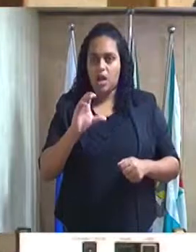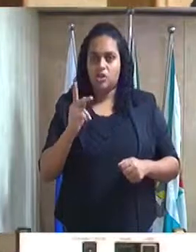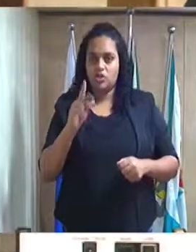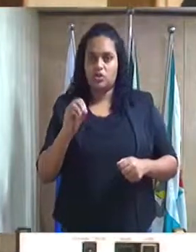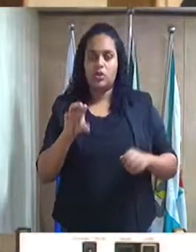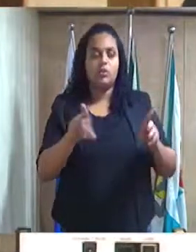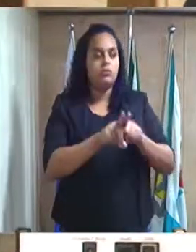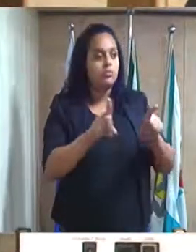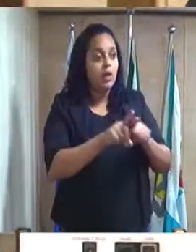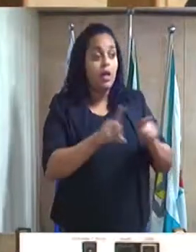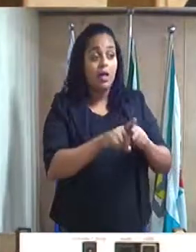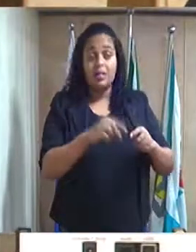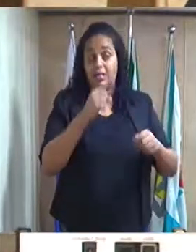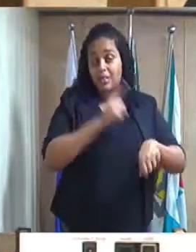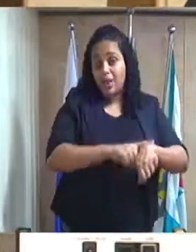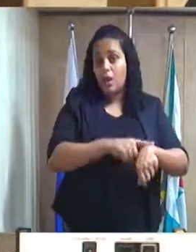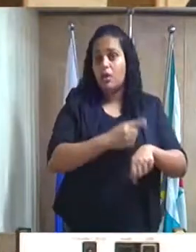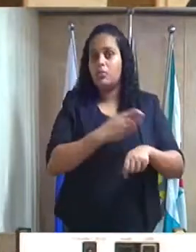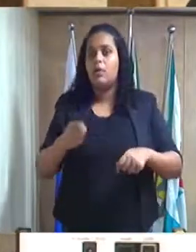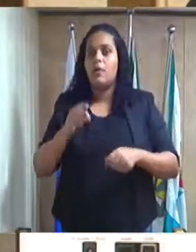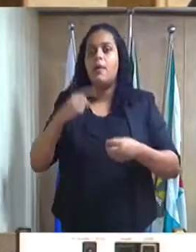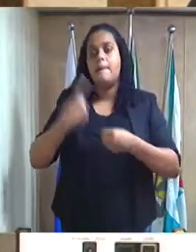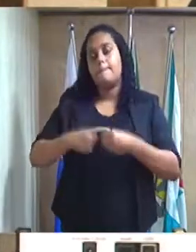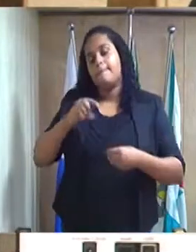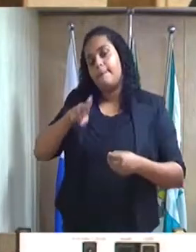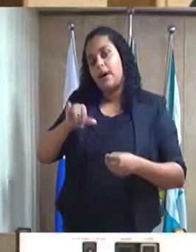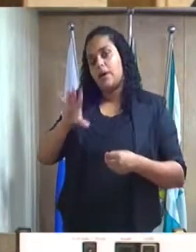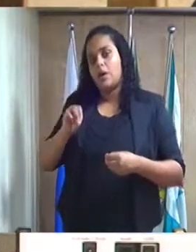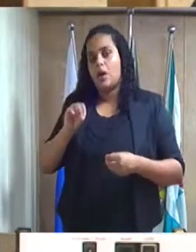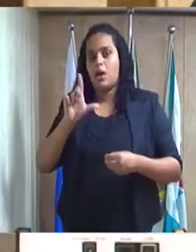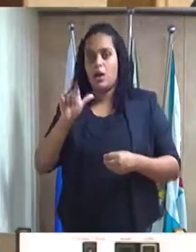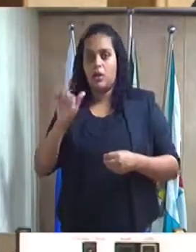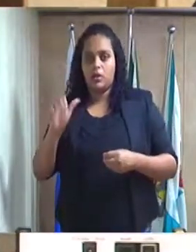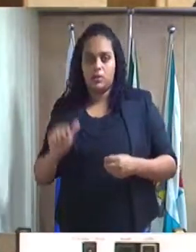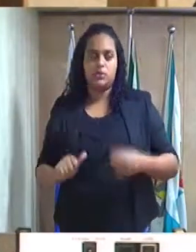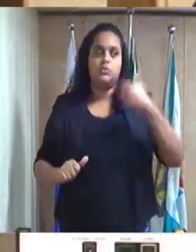integral no bairro Vila Maria Helena, segundo distrito deste município.